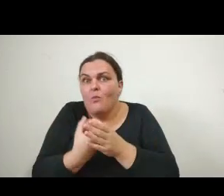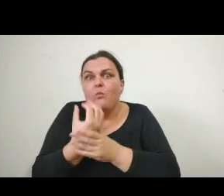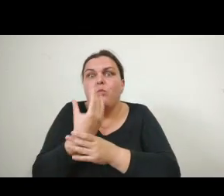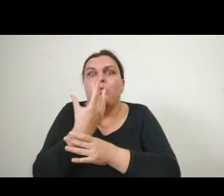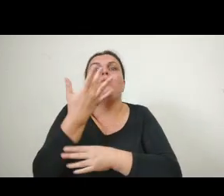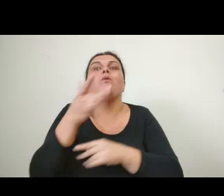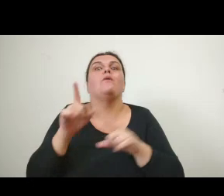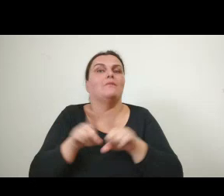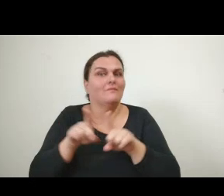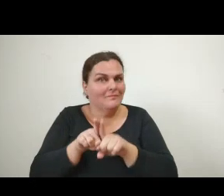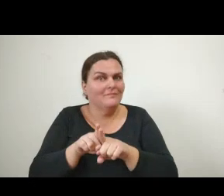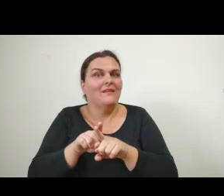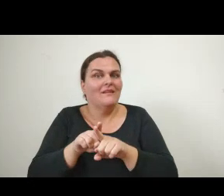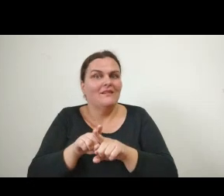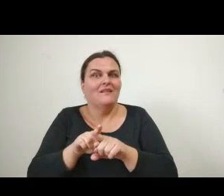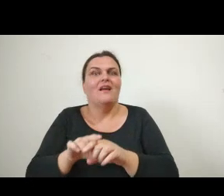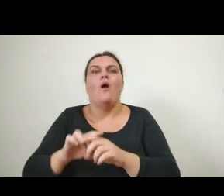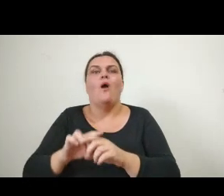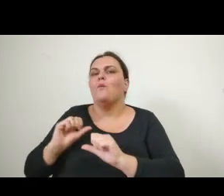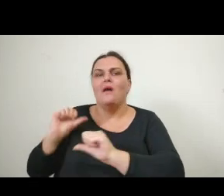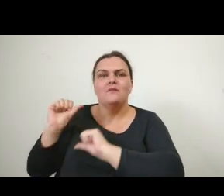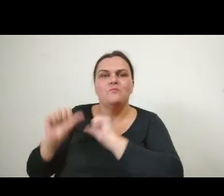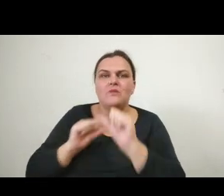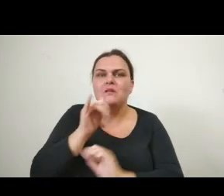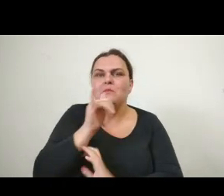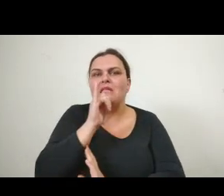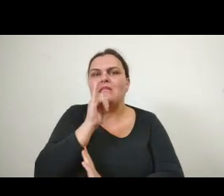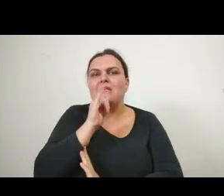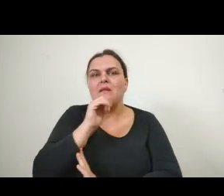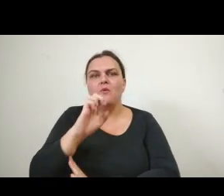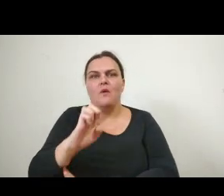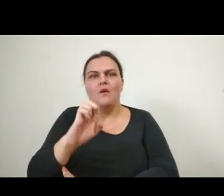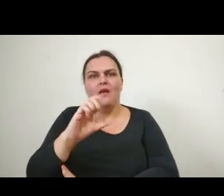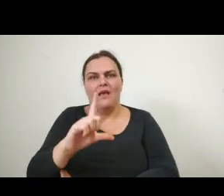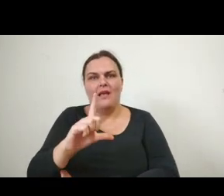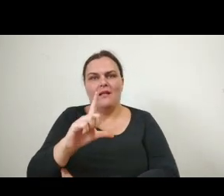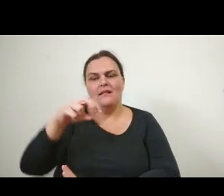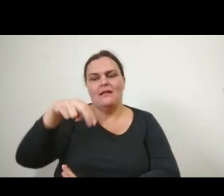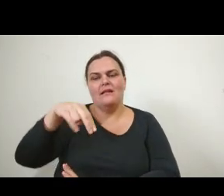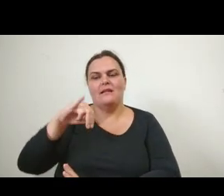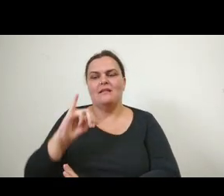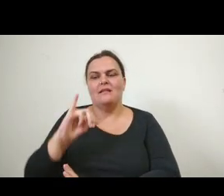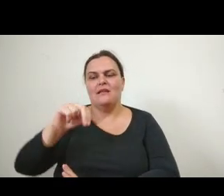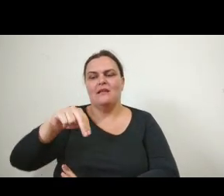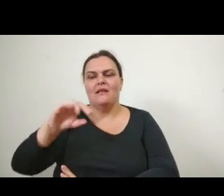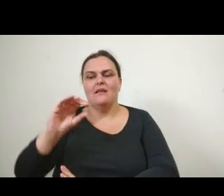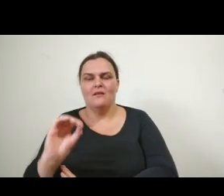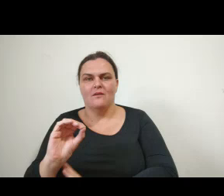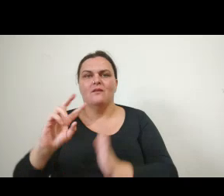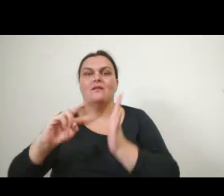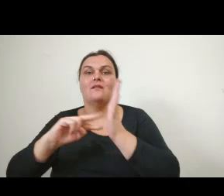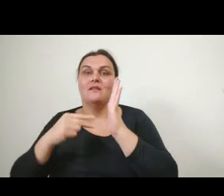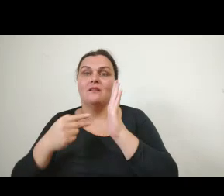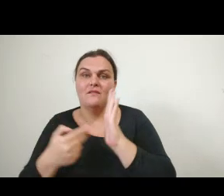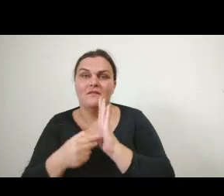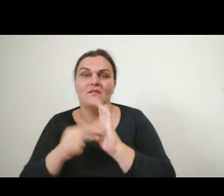aquecimento das águas do Oceano Pacífico, né, deve ocorrer de forma mais frequente e também com maior